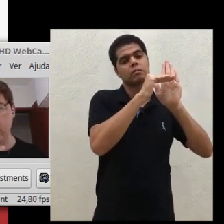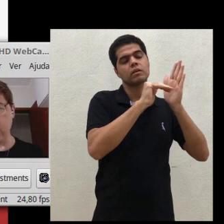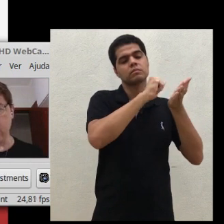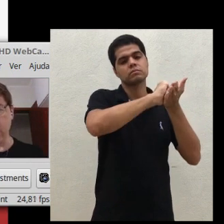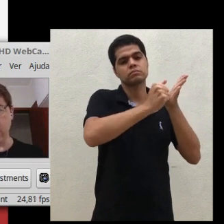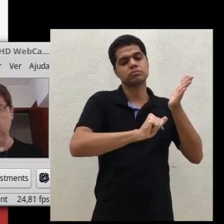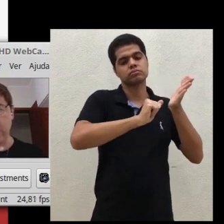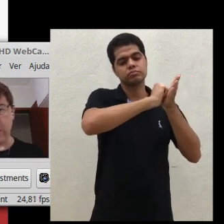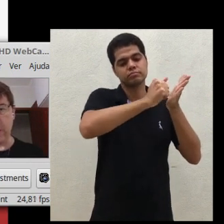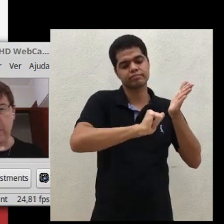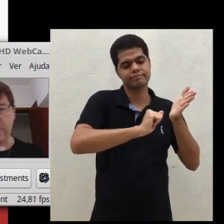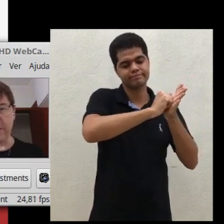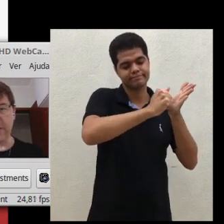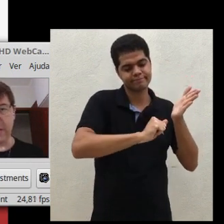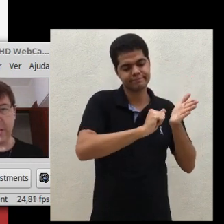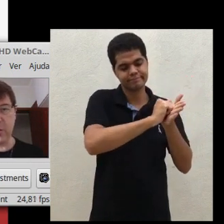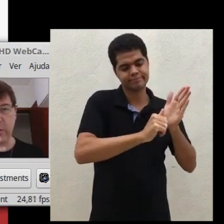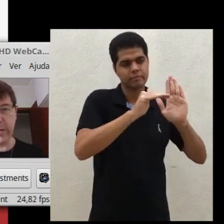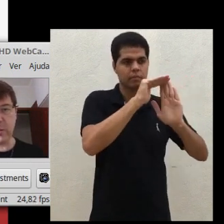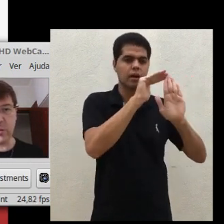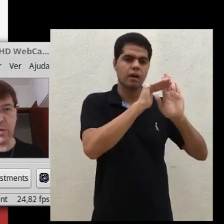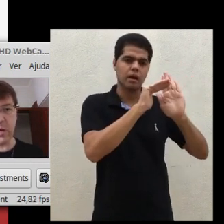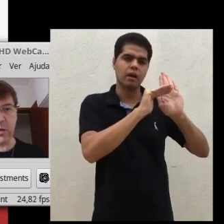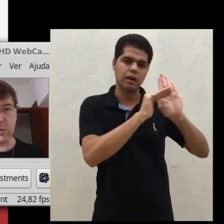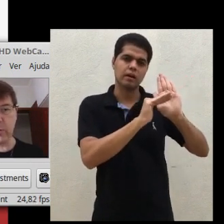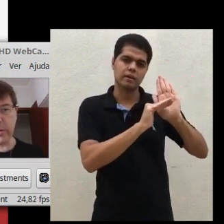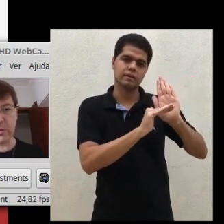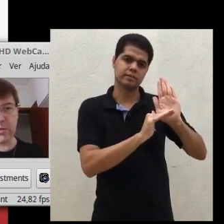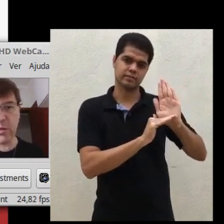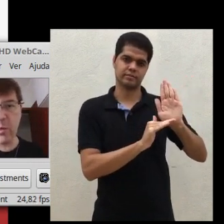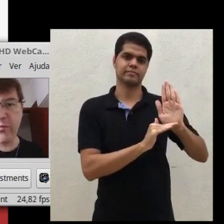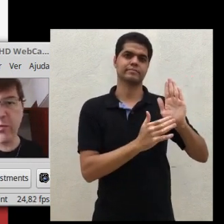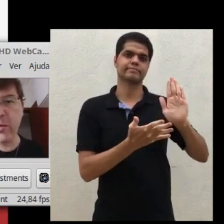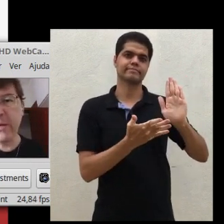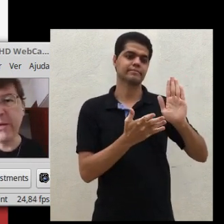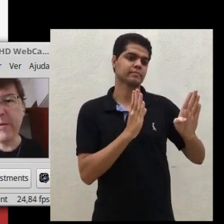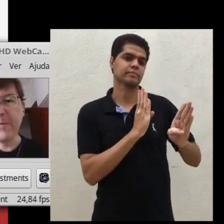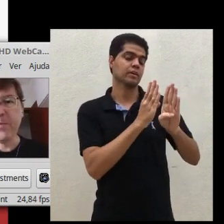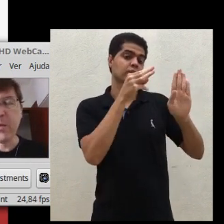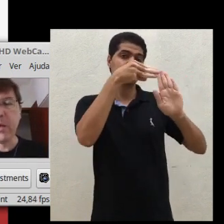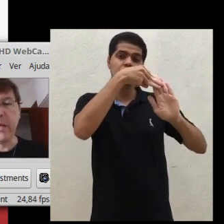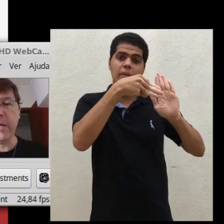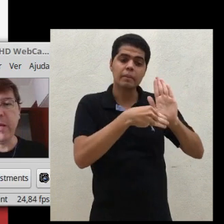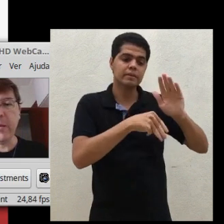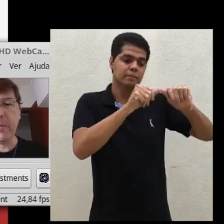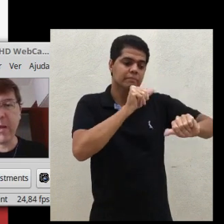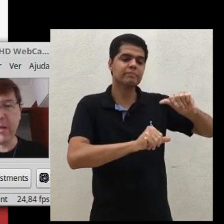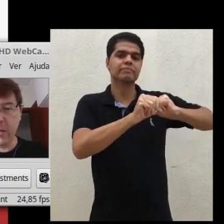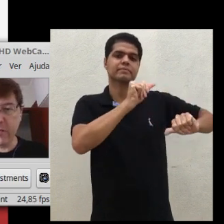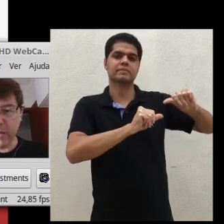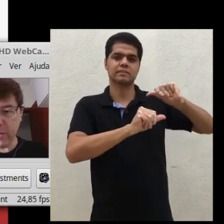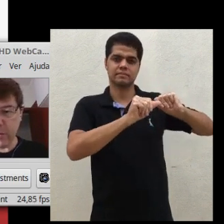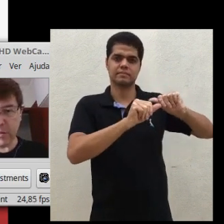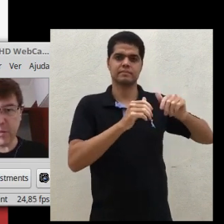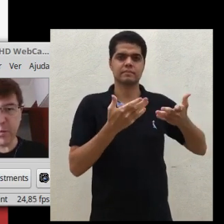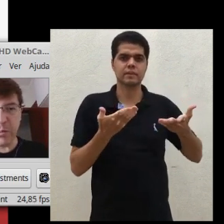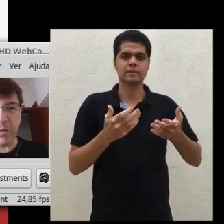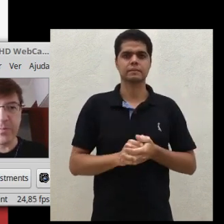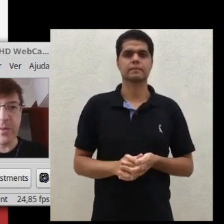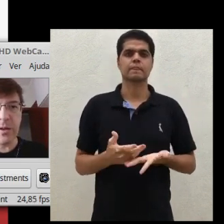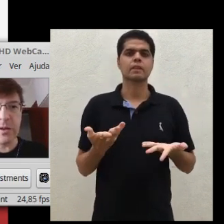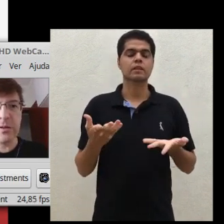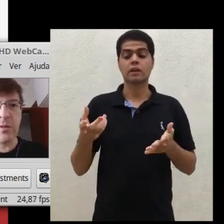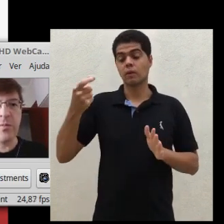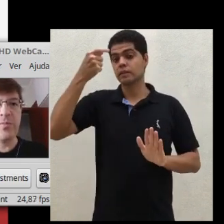o algoritmo, né? Fazer lá o método de Gauss, o método seja qual for, para que ele inverta a matriz para